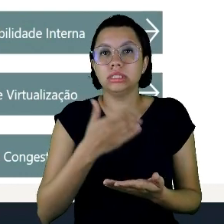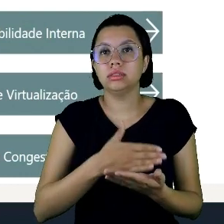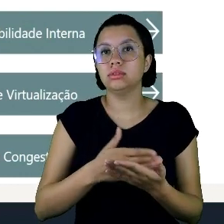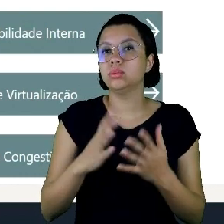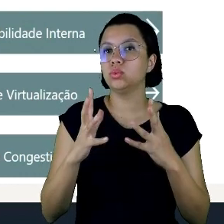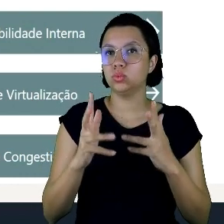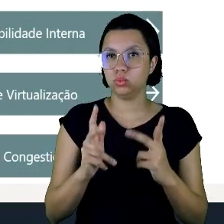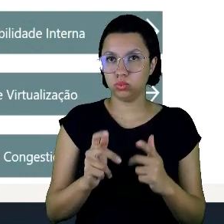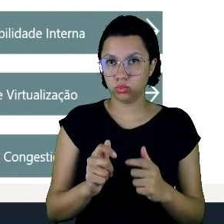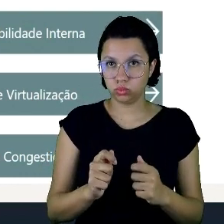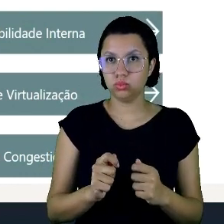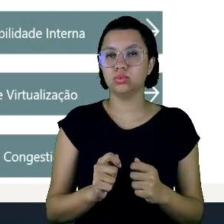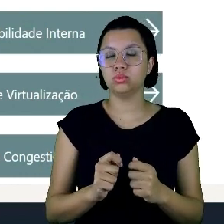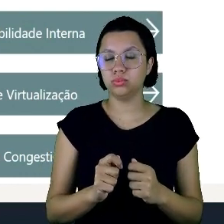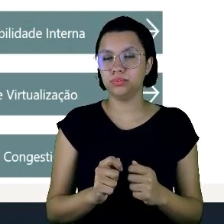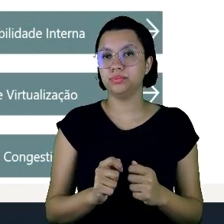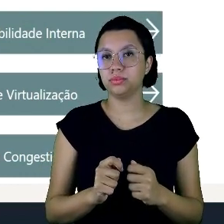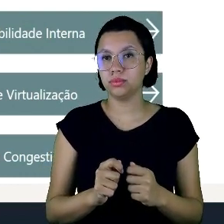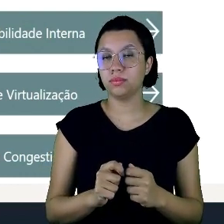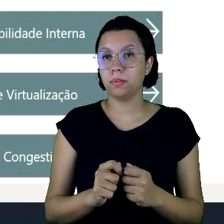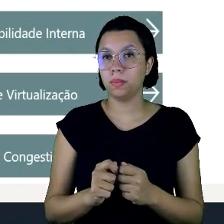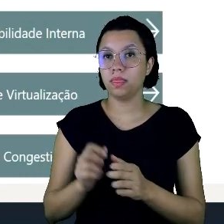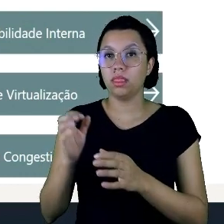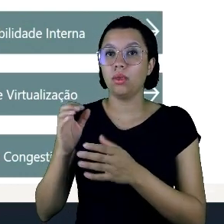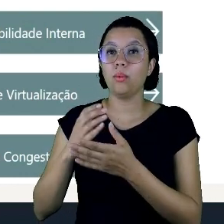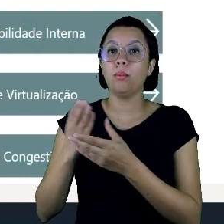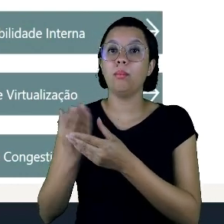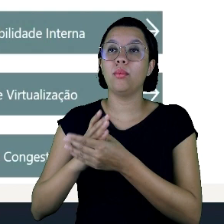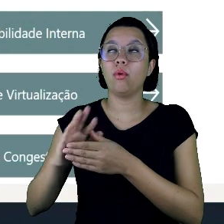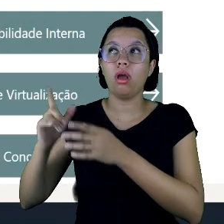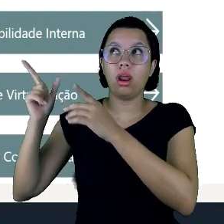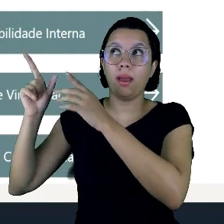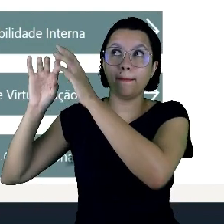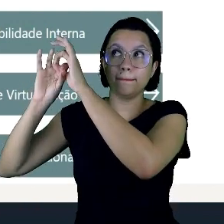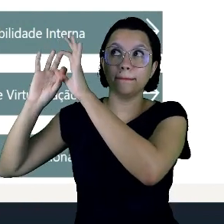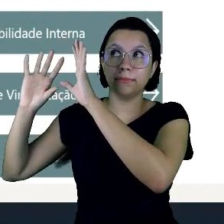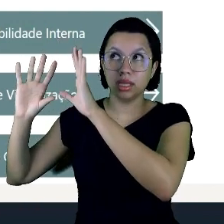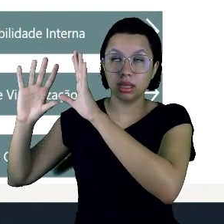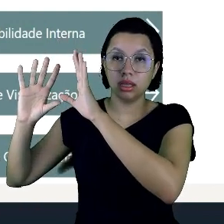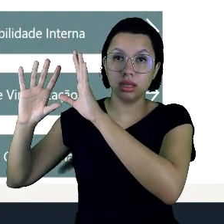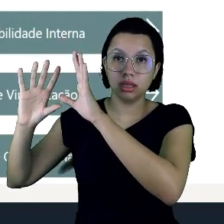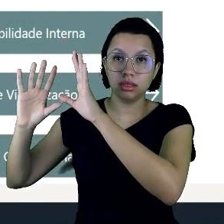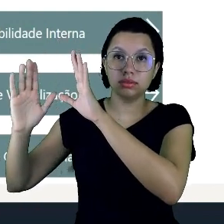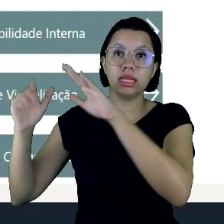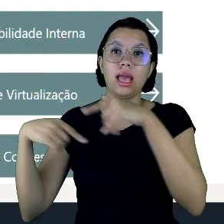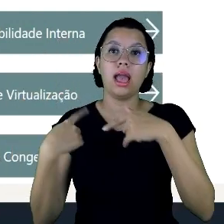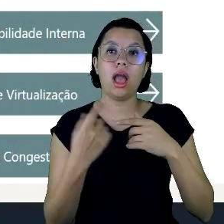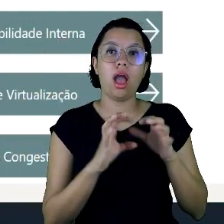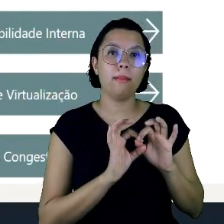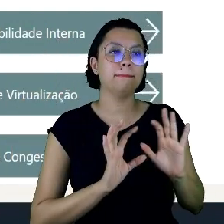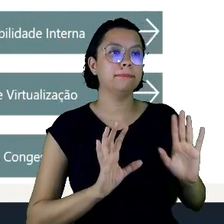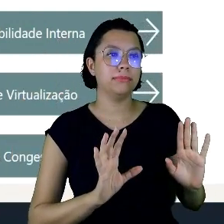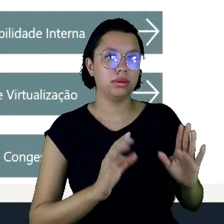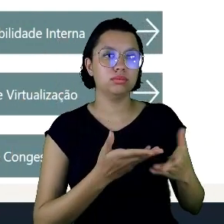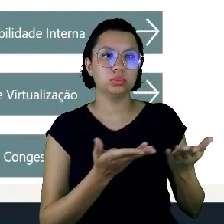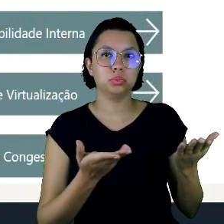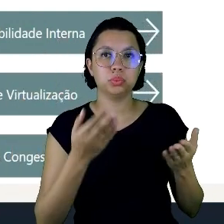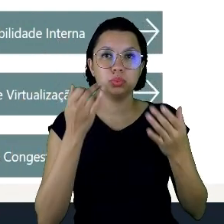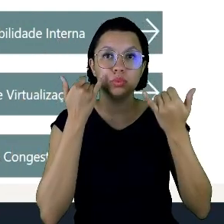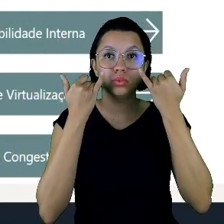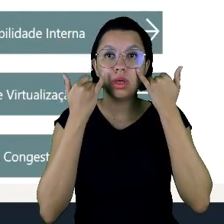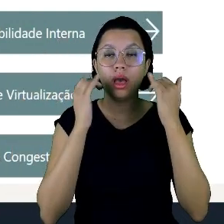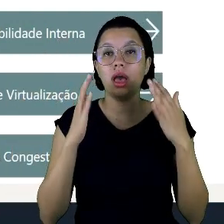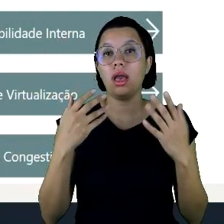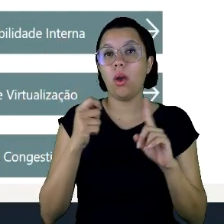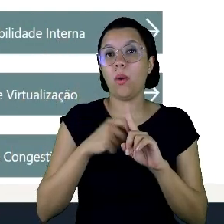né, do feriado. Então, é dia 6 que vai começar todo o processo da SET, para depois que a SET liberar,